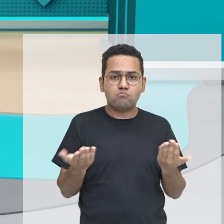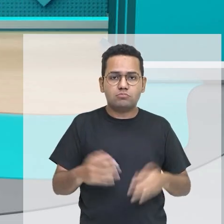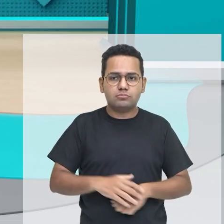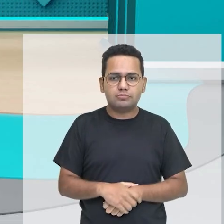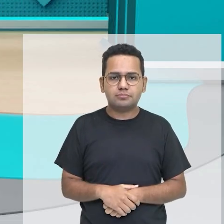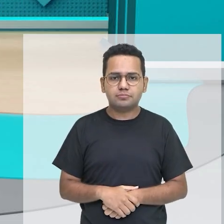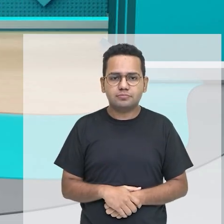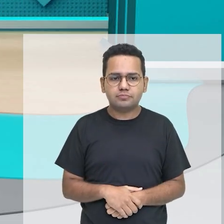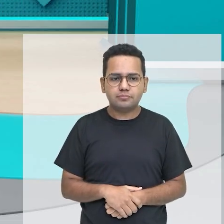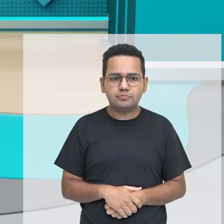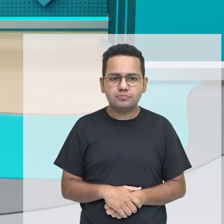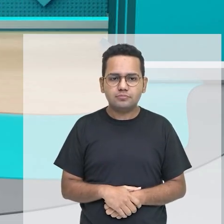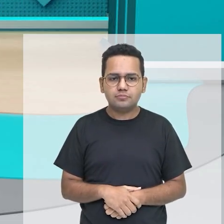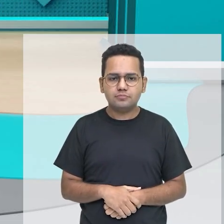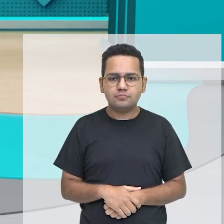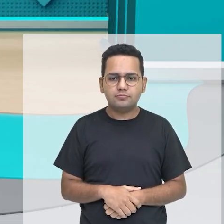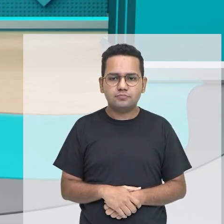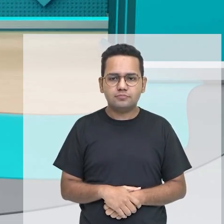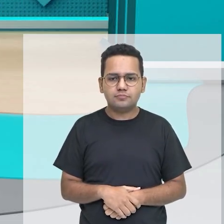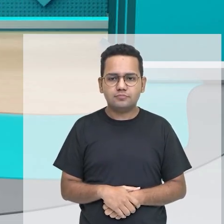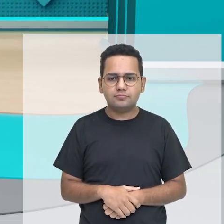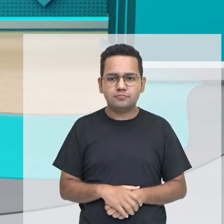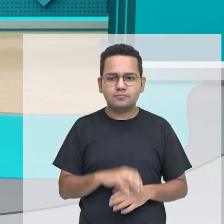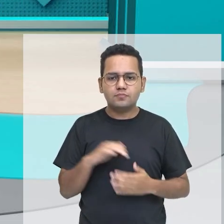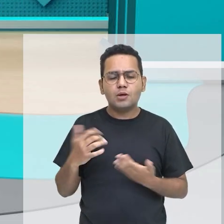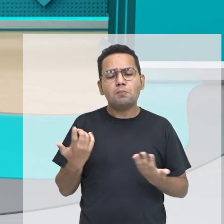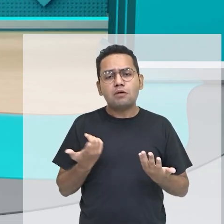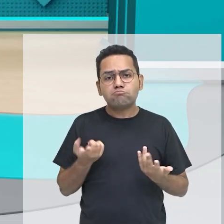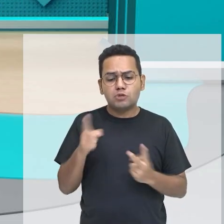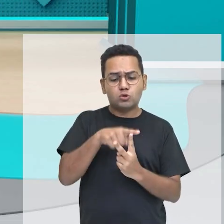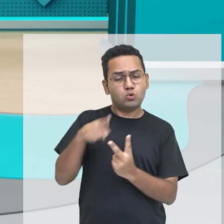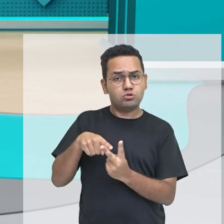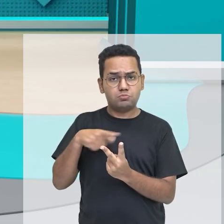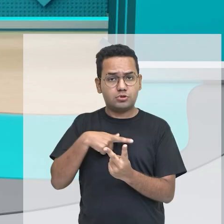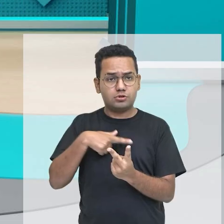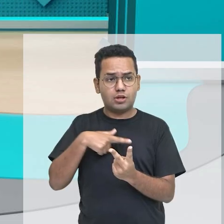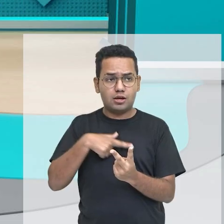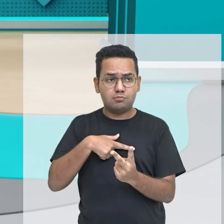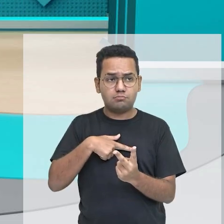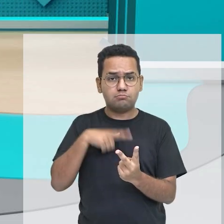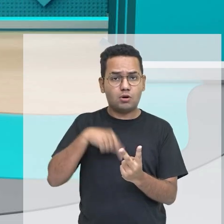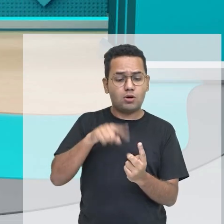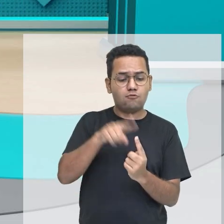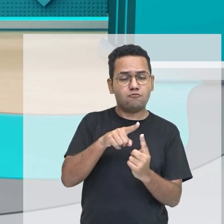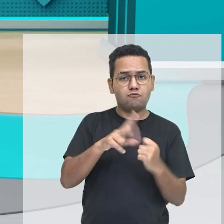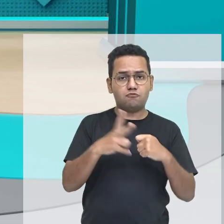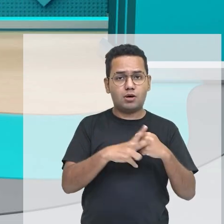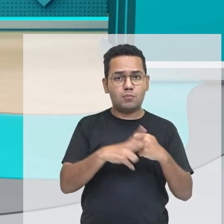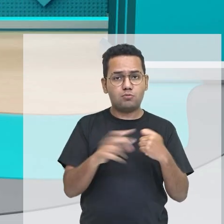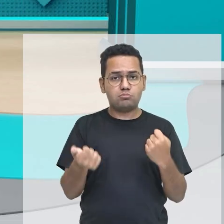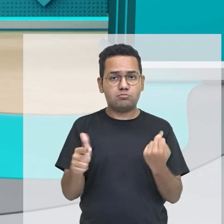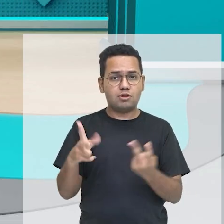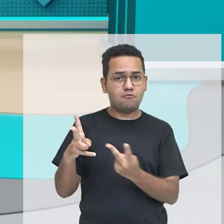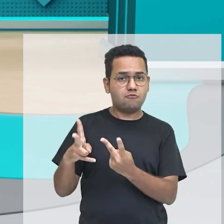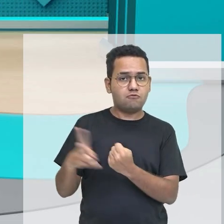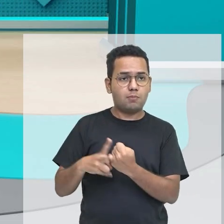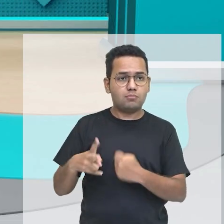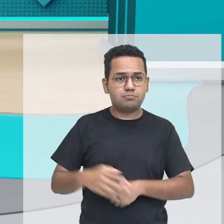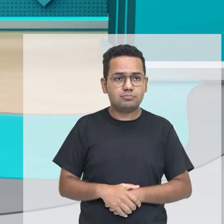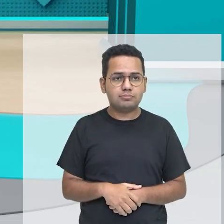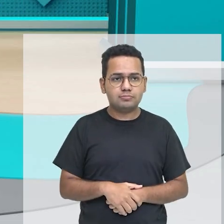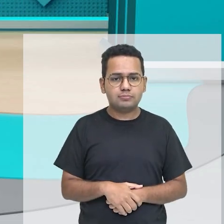Via de regra, nós temos nos nossos textos, então, essas duas formas, verbal e não verbal. Vamos dar uma olhadinha agora